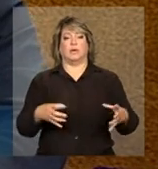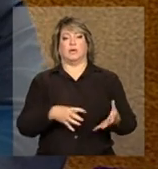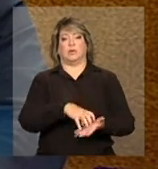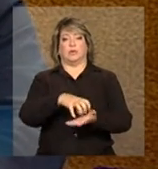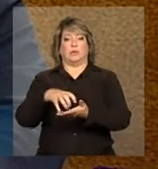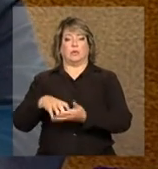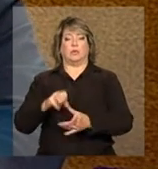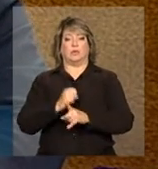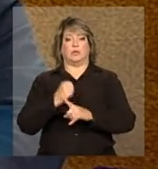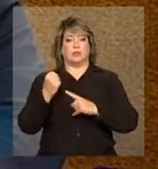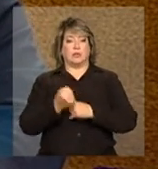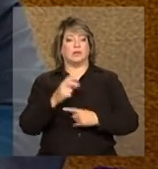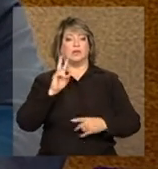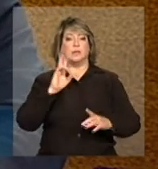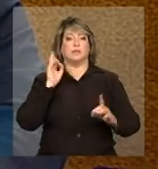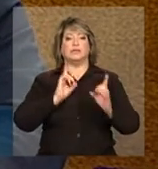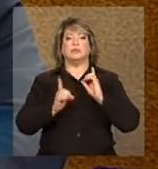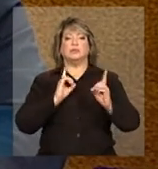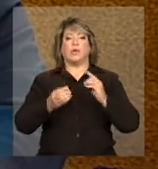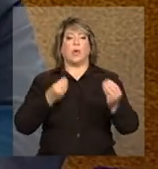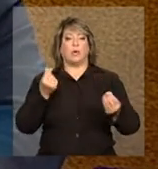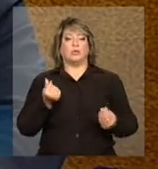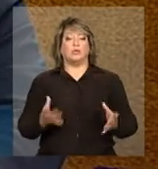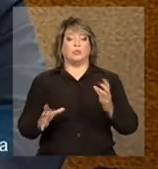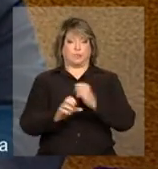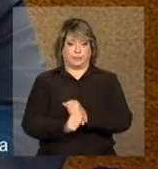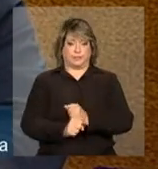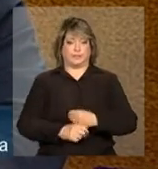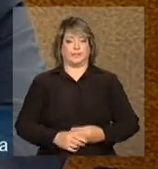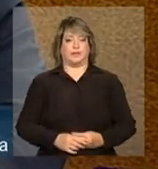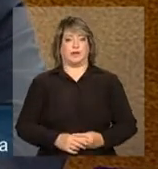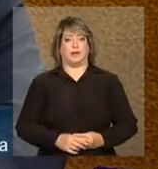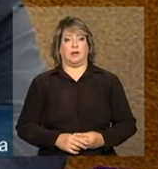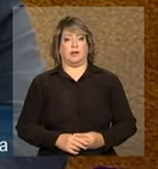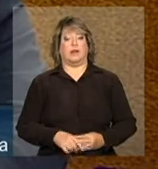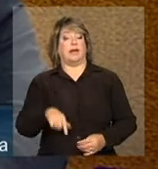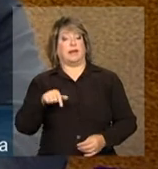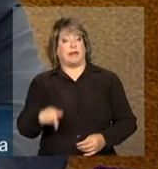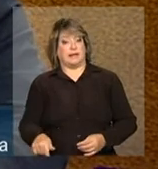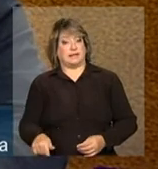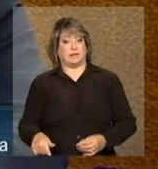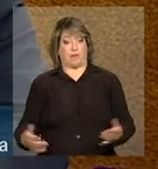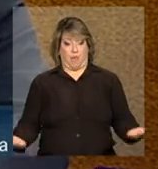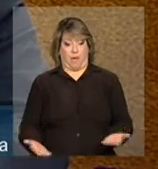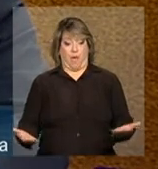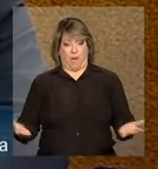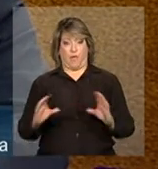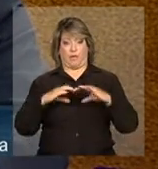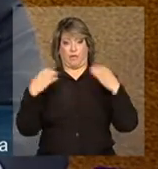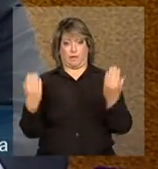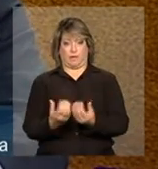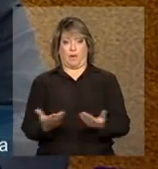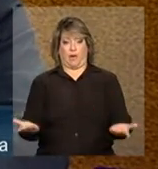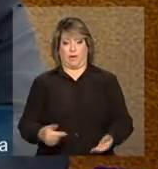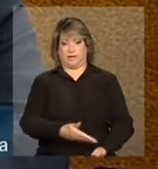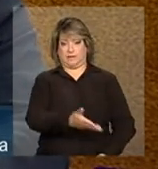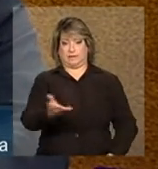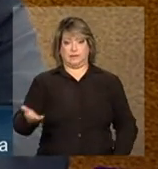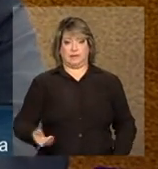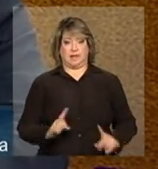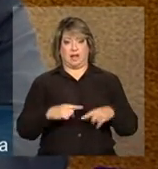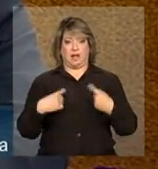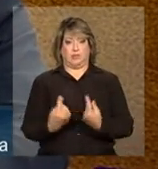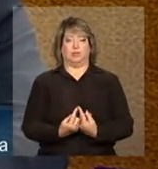sociais na discussão orçamentária. A gente, além dessa etapa que está acontecendo hoje, nós tivemos no